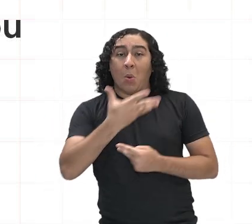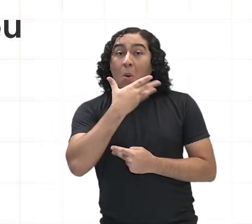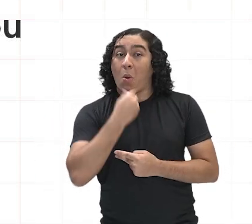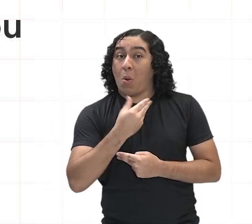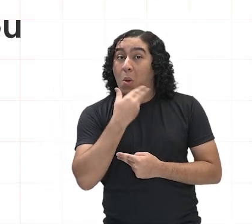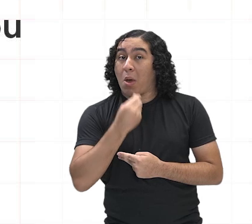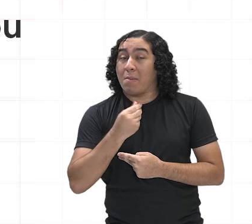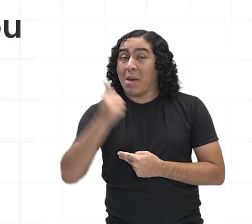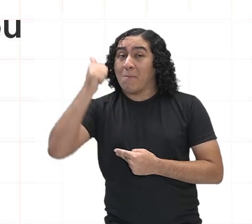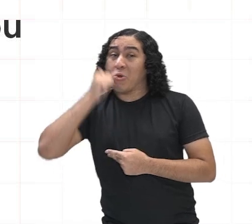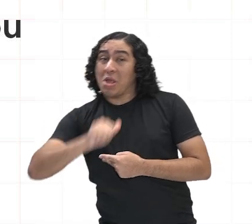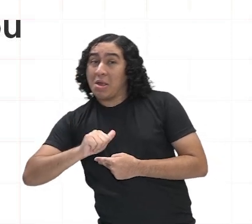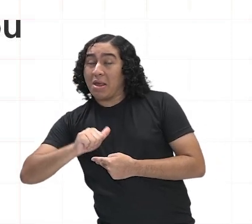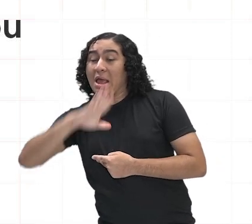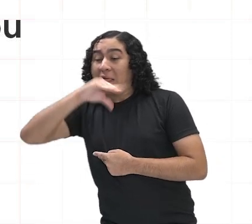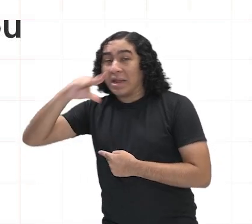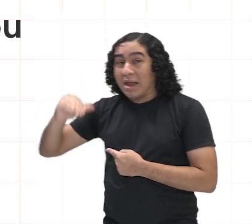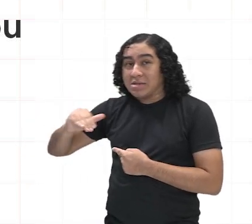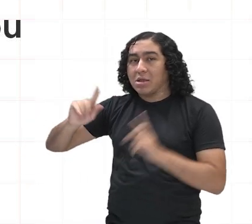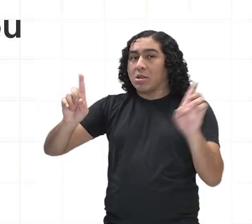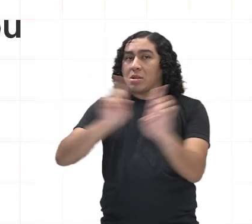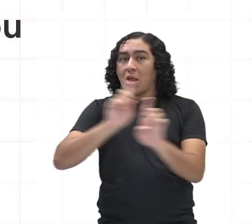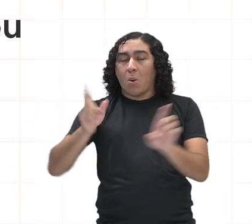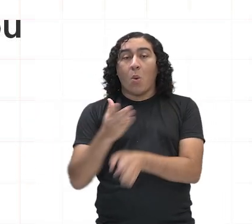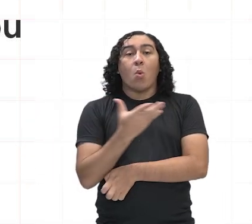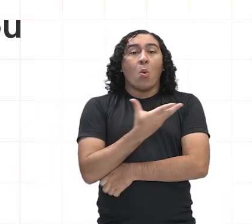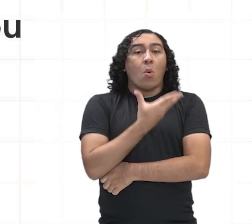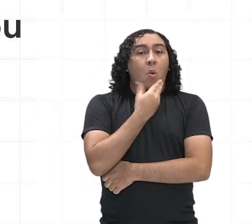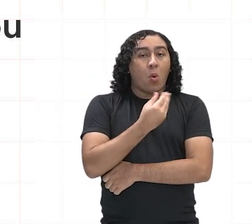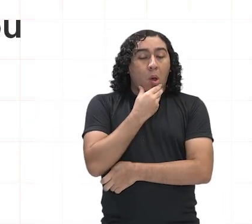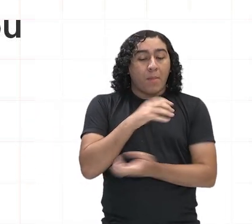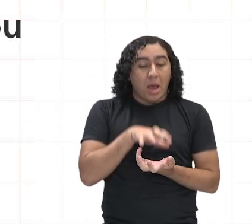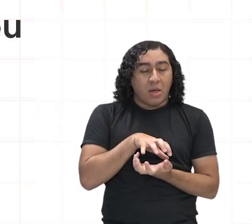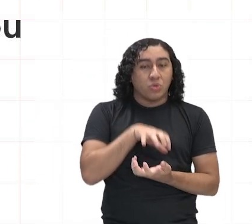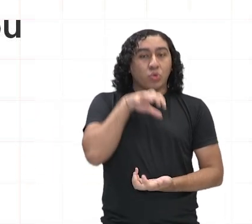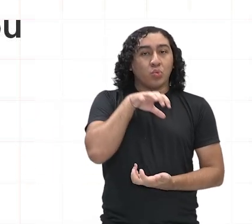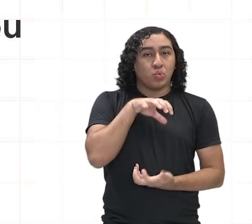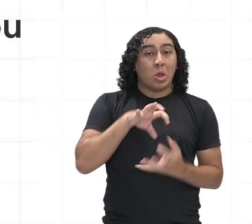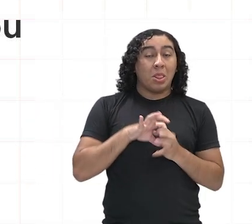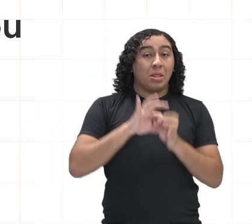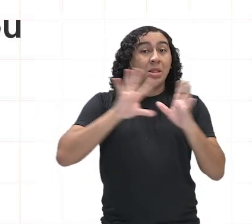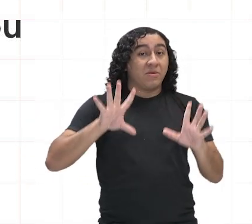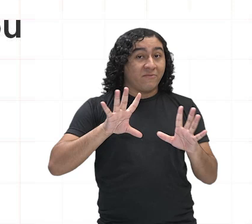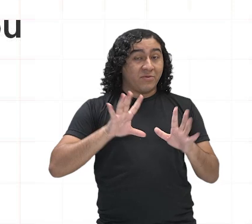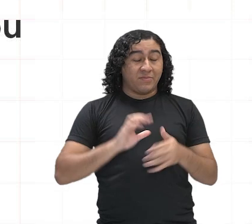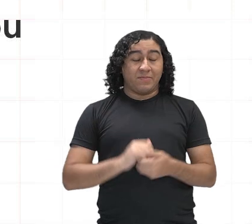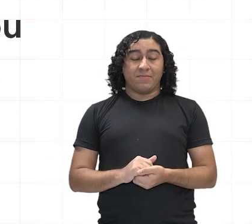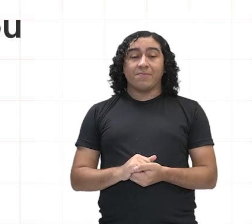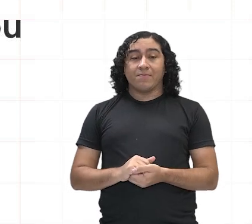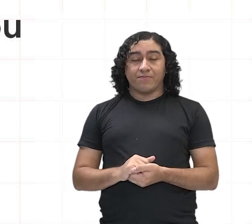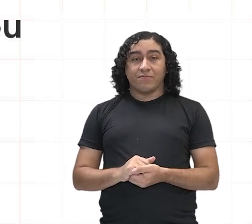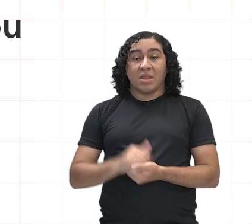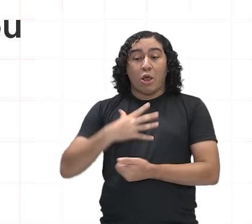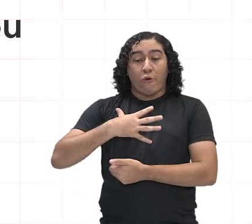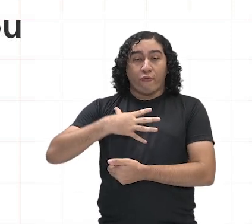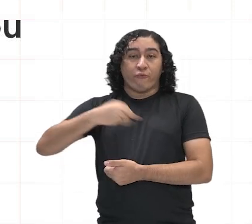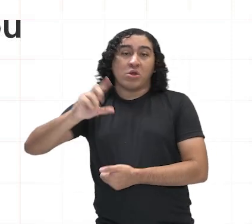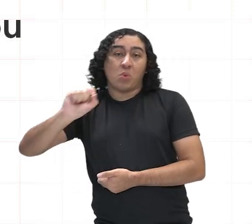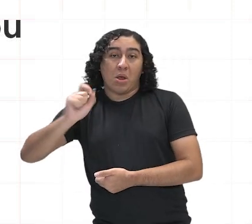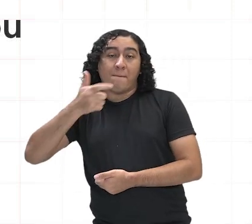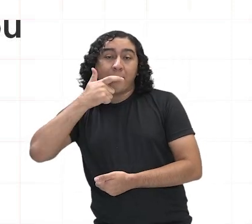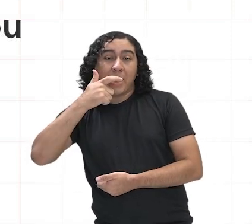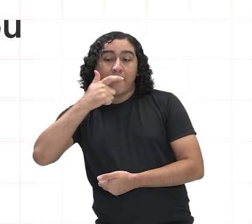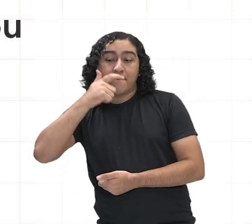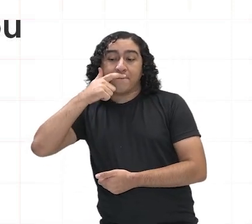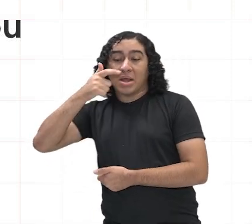falei crianças? Não. São homens adultos e livres, tá? filhos de pais e mães